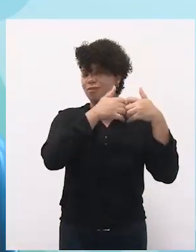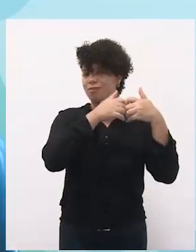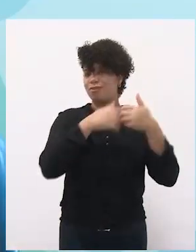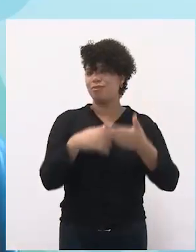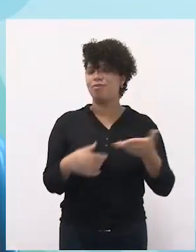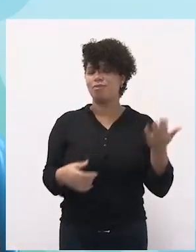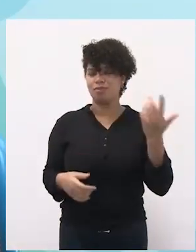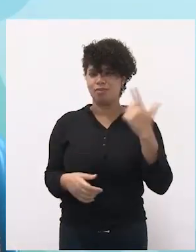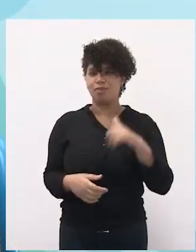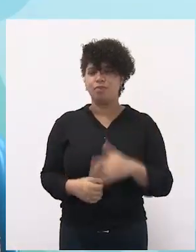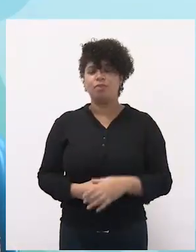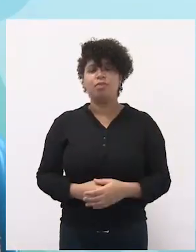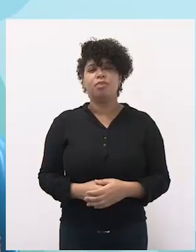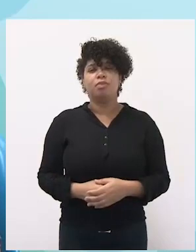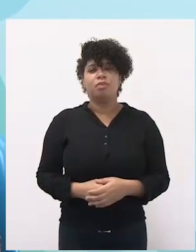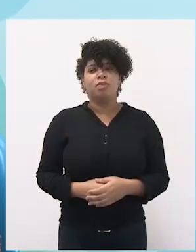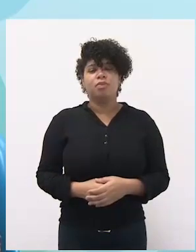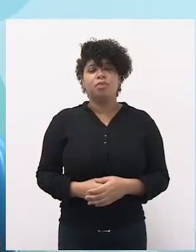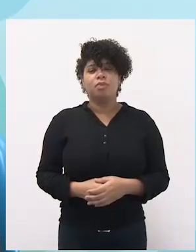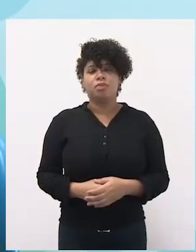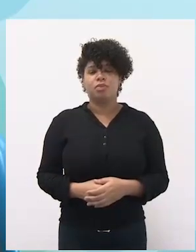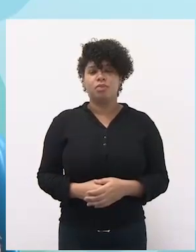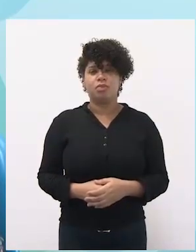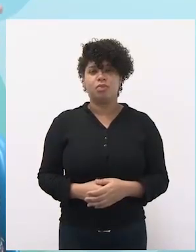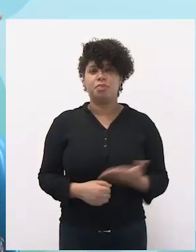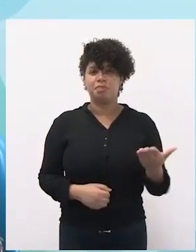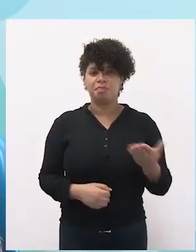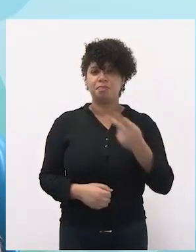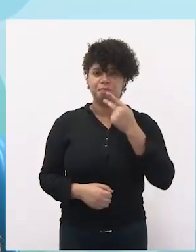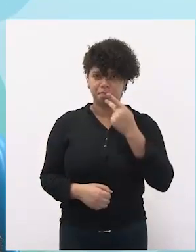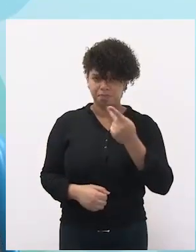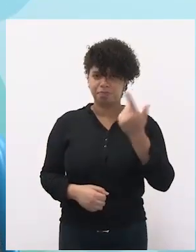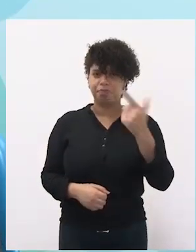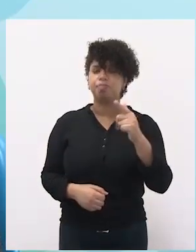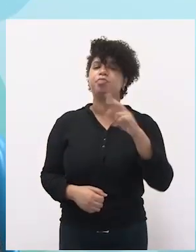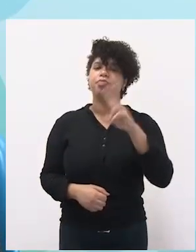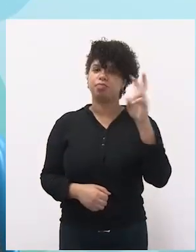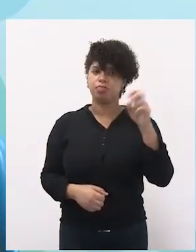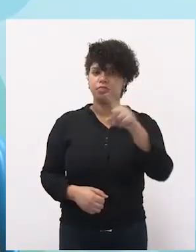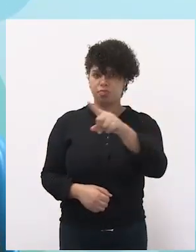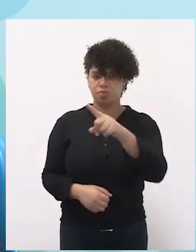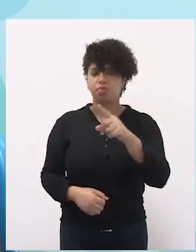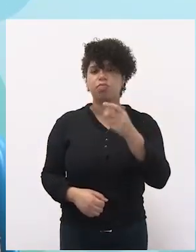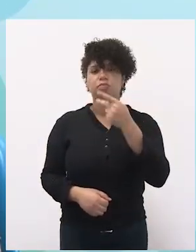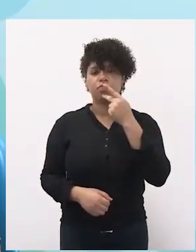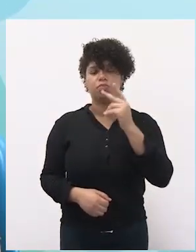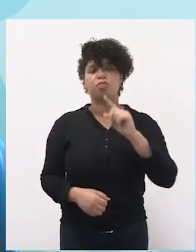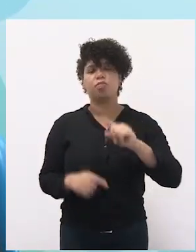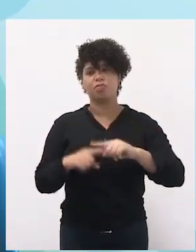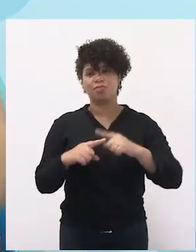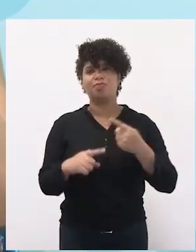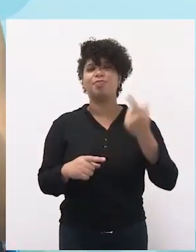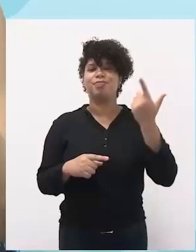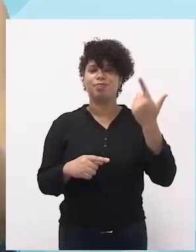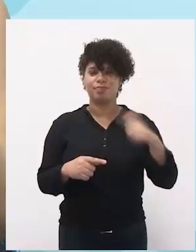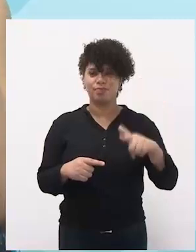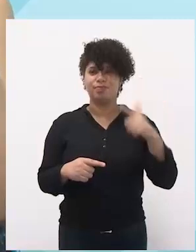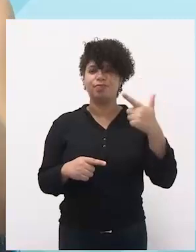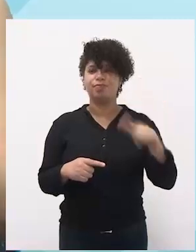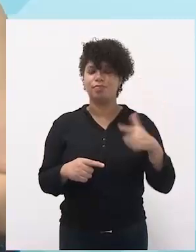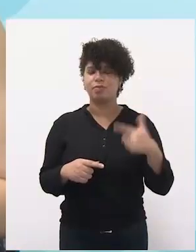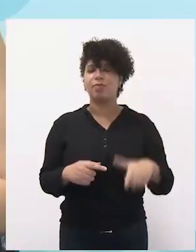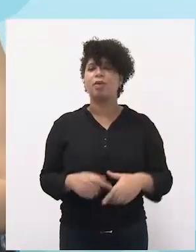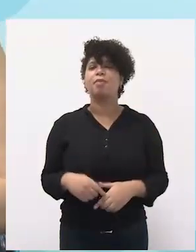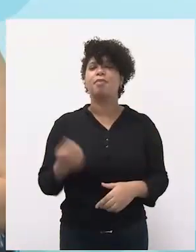né? E aí eu vou tocar num assunto que você já tinha passado e você retomou, e eu sou a chata, o meu mantra